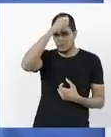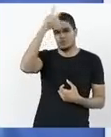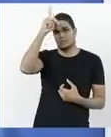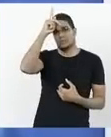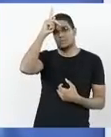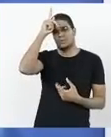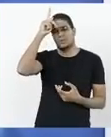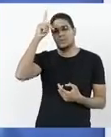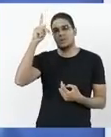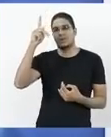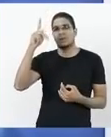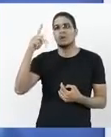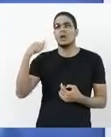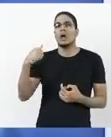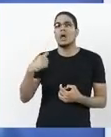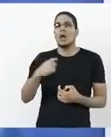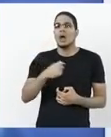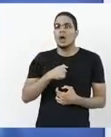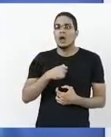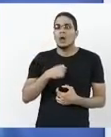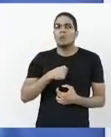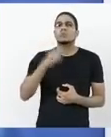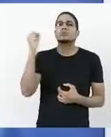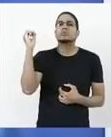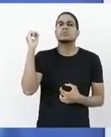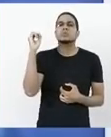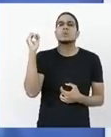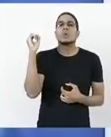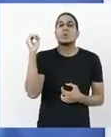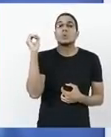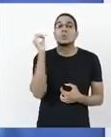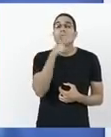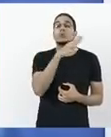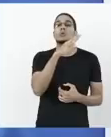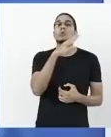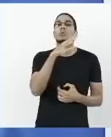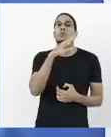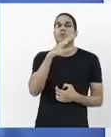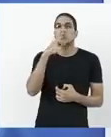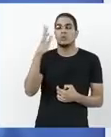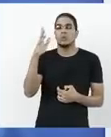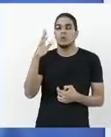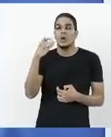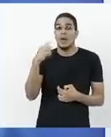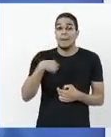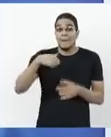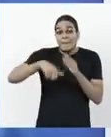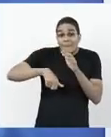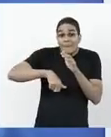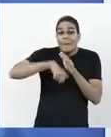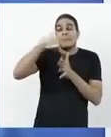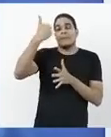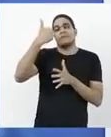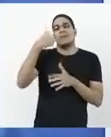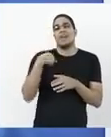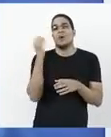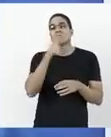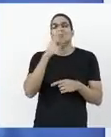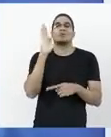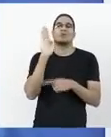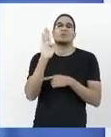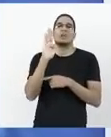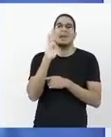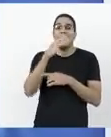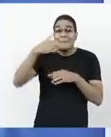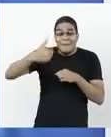uma novidade. Nunca fui candidato a nenhum cargo político eleitoral. Esta é a minha primeira vez. Mas tenho certeza